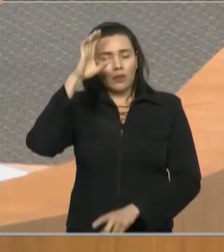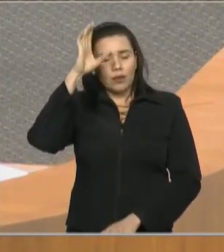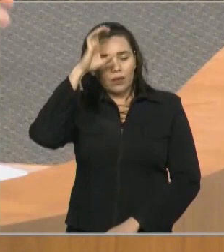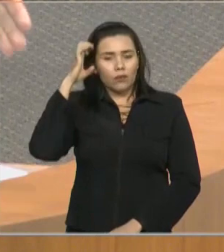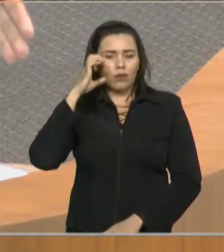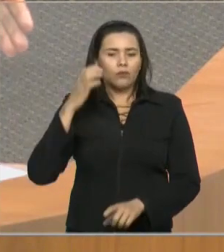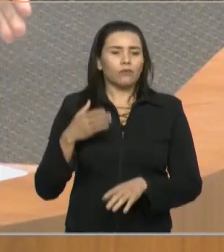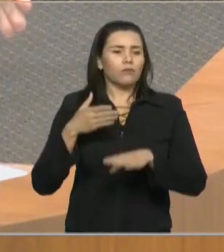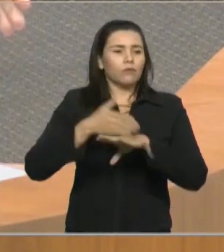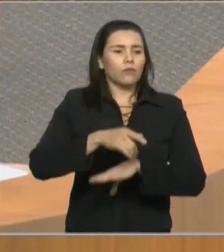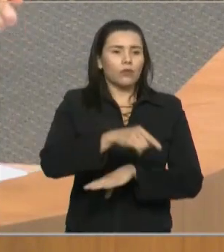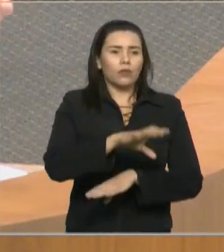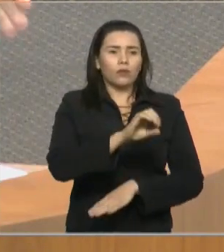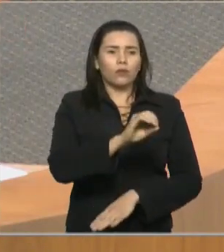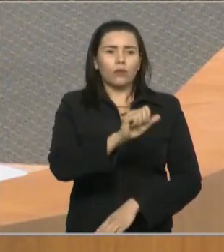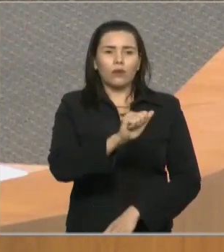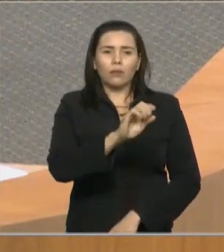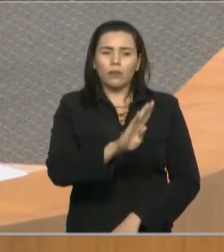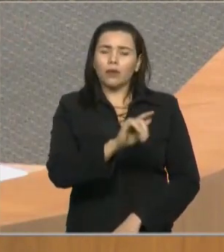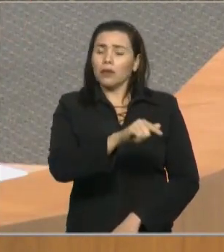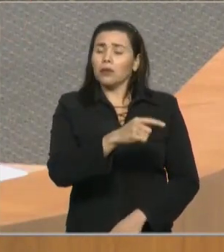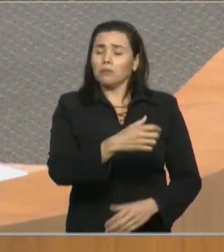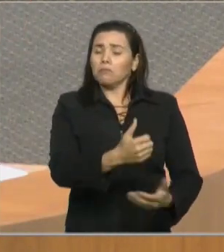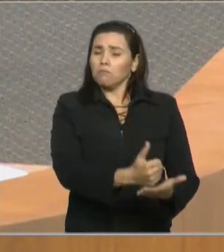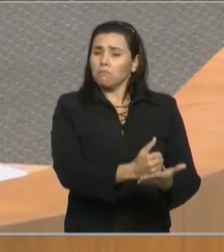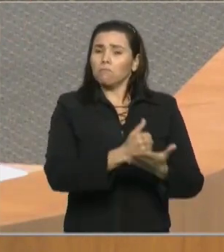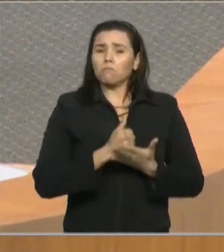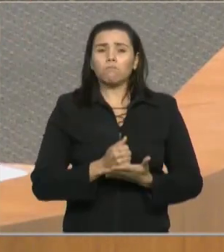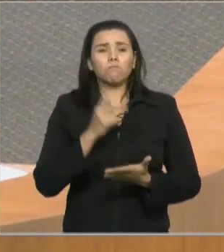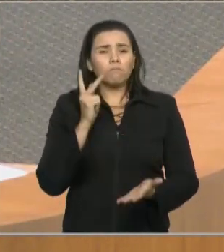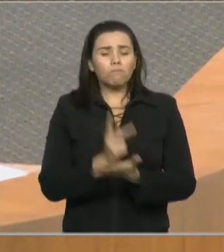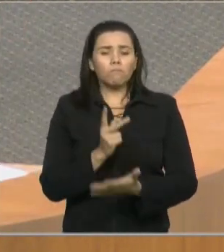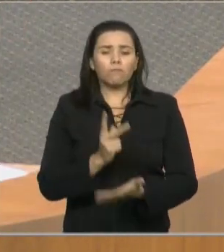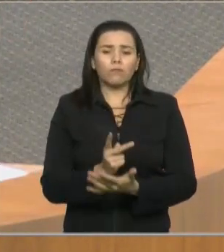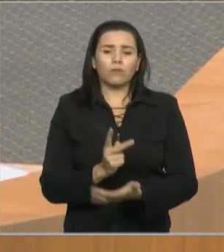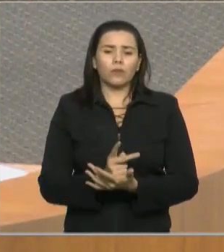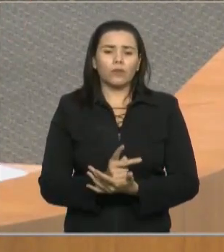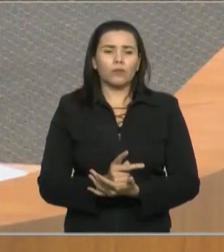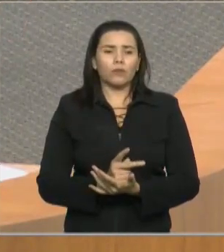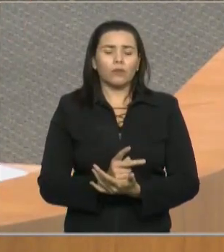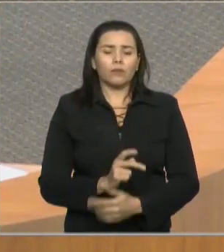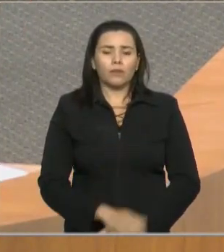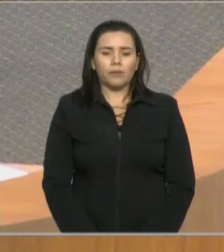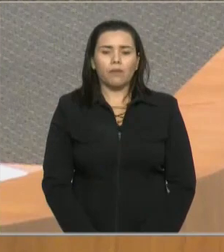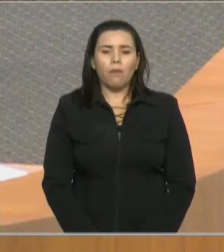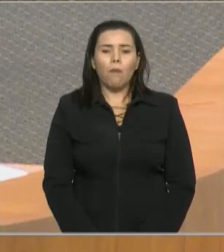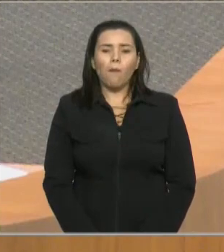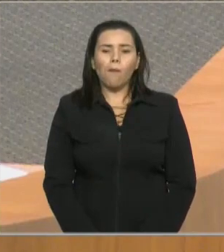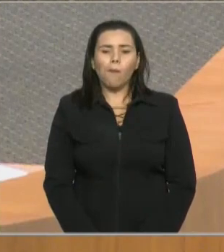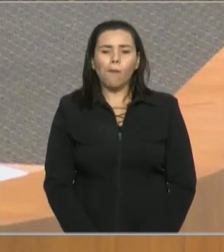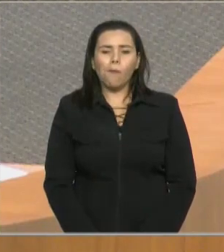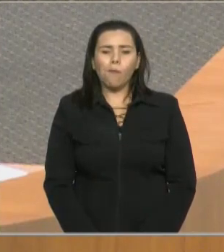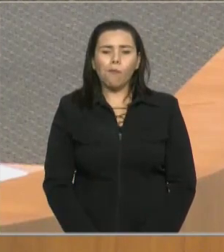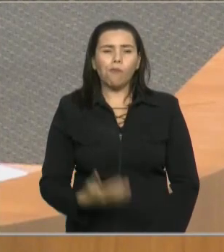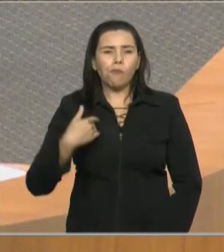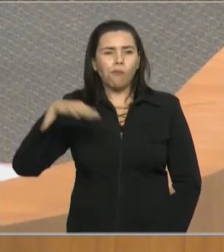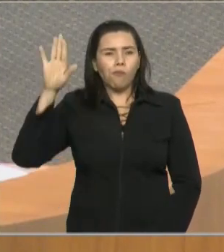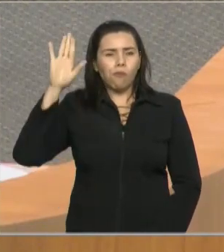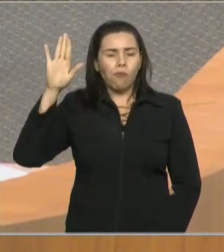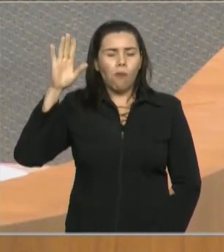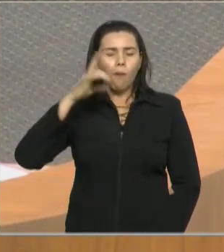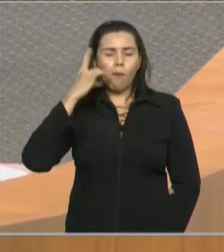e teve todo o apoio da OAB enquanto instituição constituída. Deputado Edilásio. Só para fazer